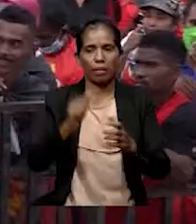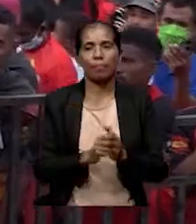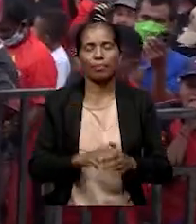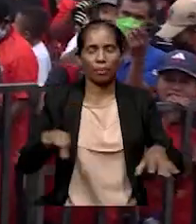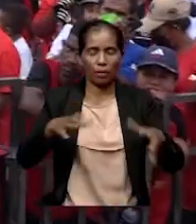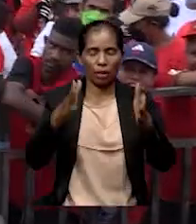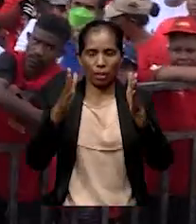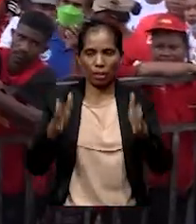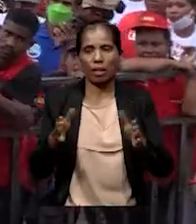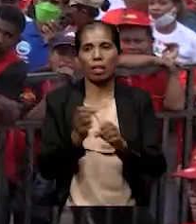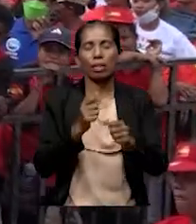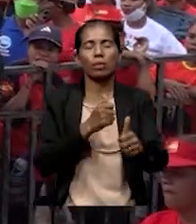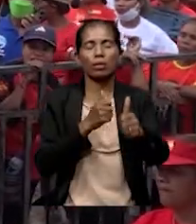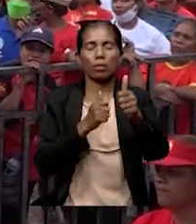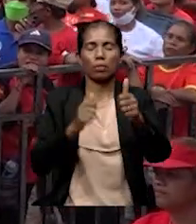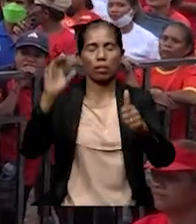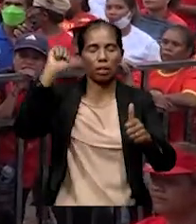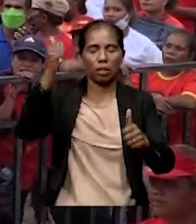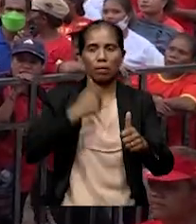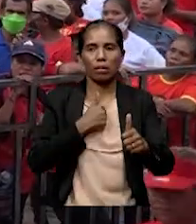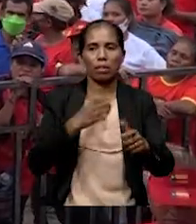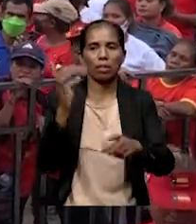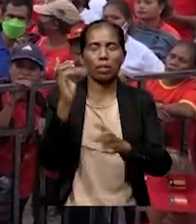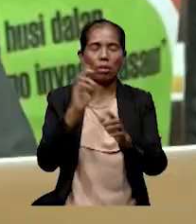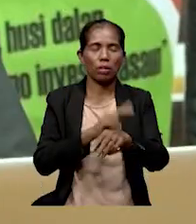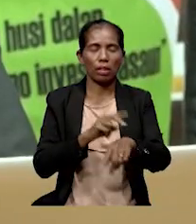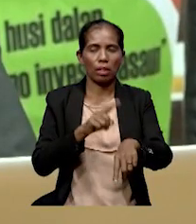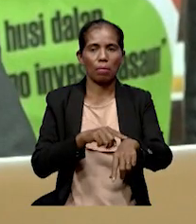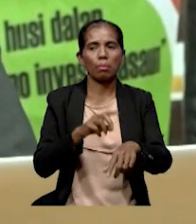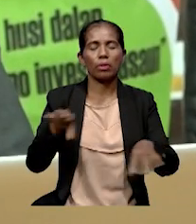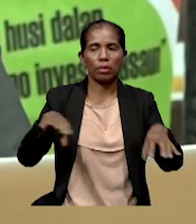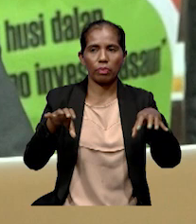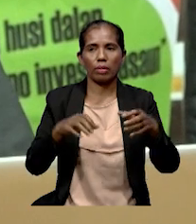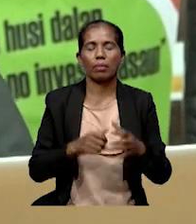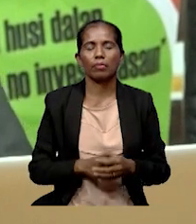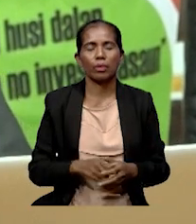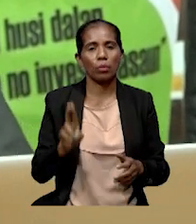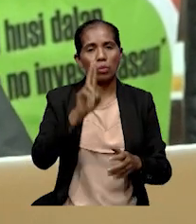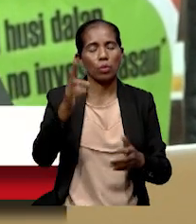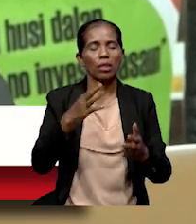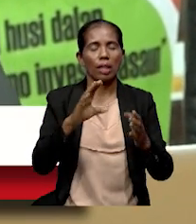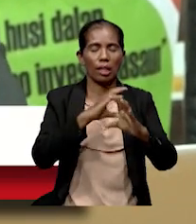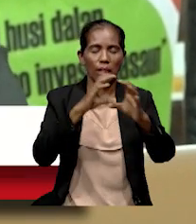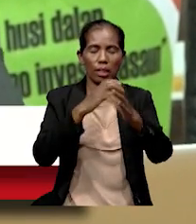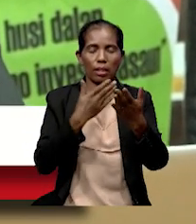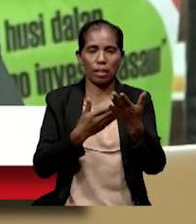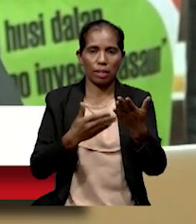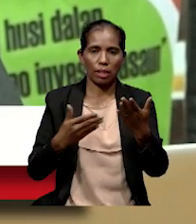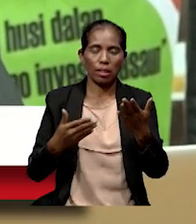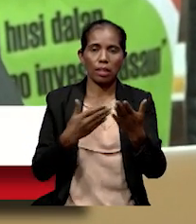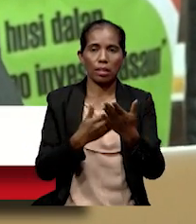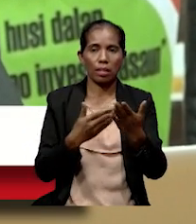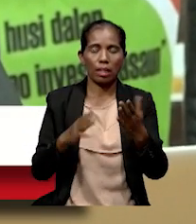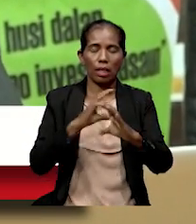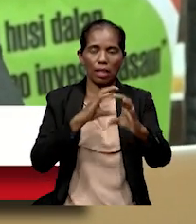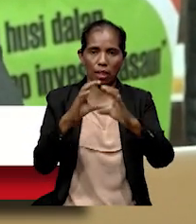funcionário público balun tuir campanha eleitoral durante ora serviço. Utilização careta Estado ninien e tempo campanha.